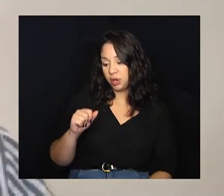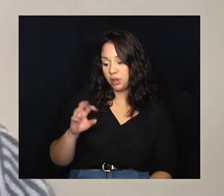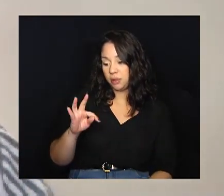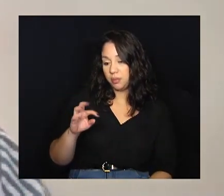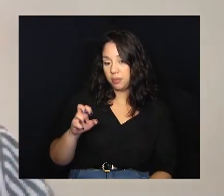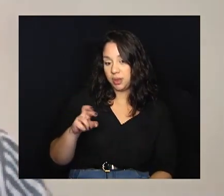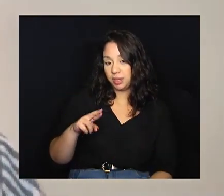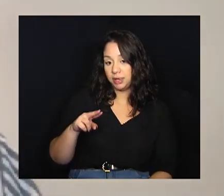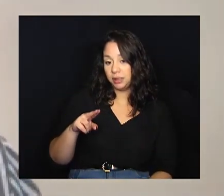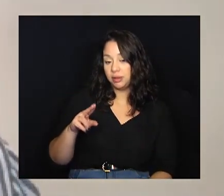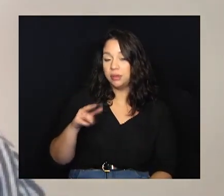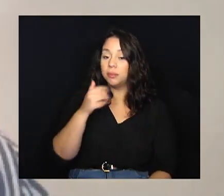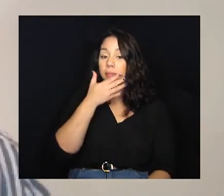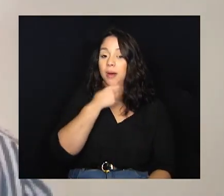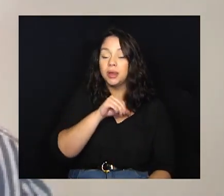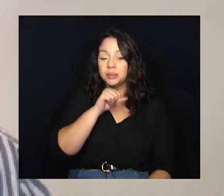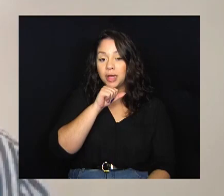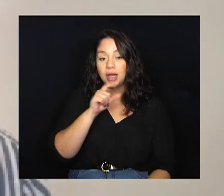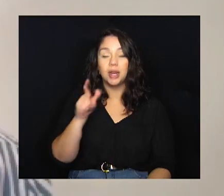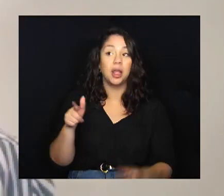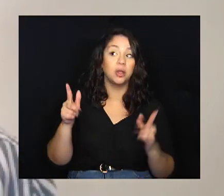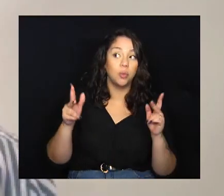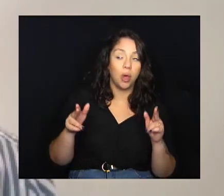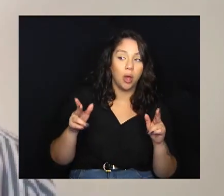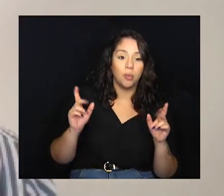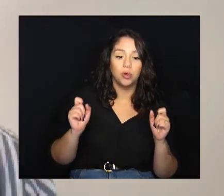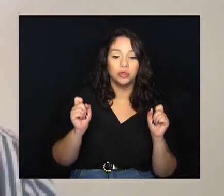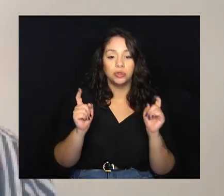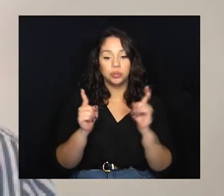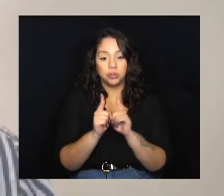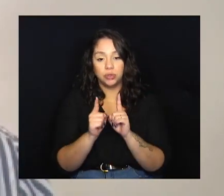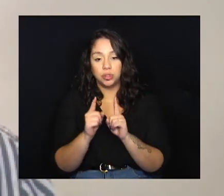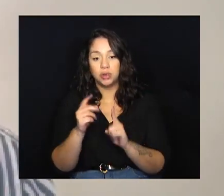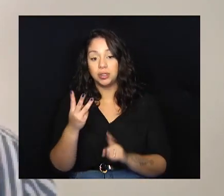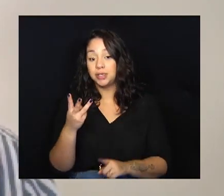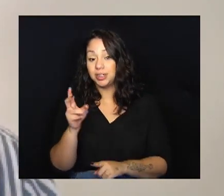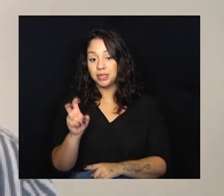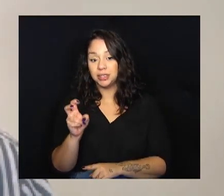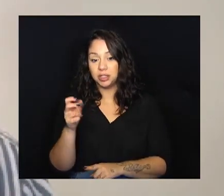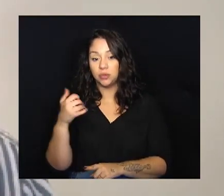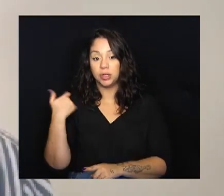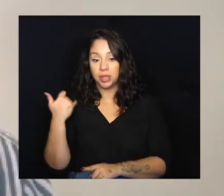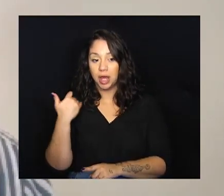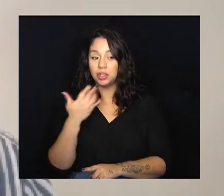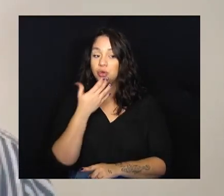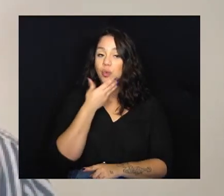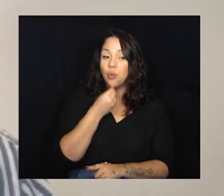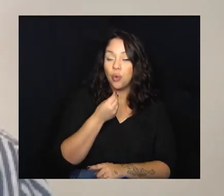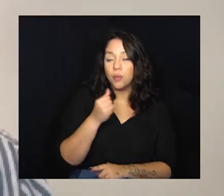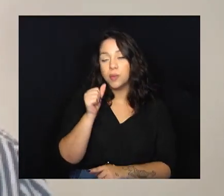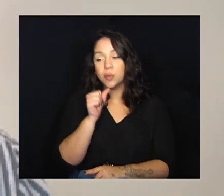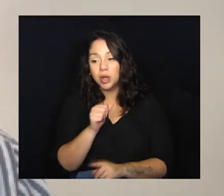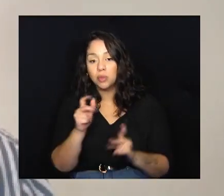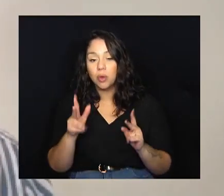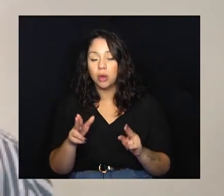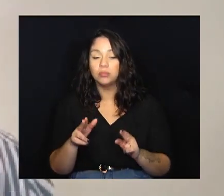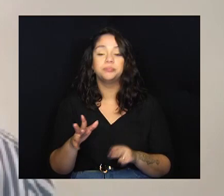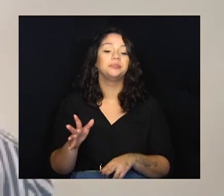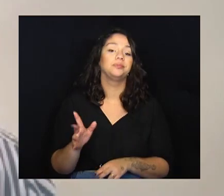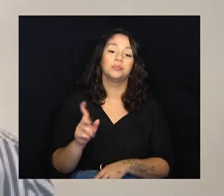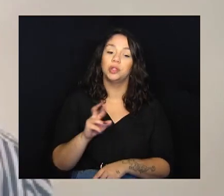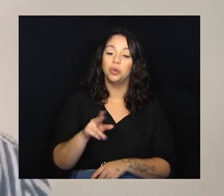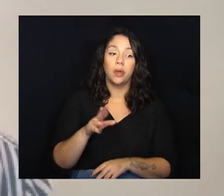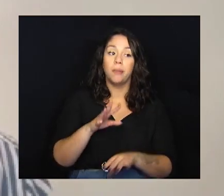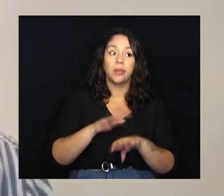treinar avançada também é igual das mulheres 35 anos então assim medicina não é um é uma não é uma ciência cartesiana né Não é